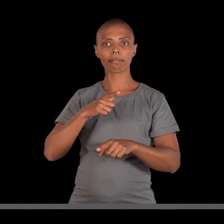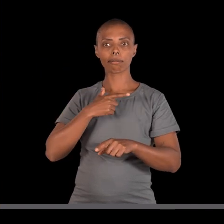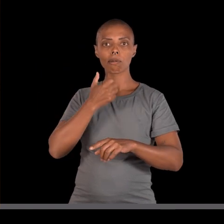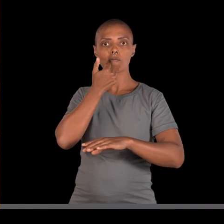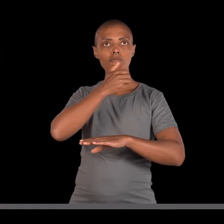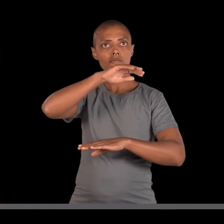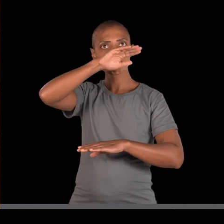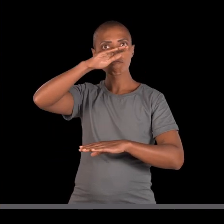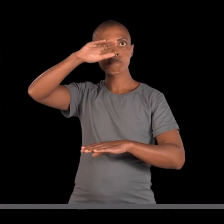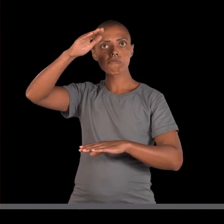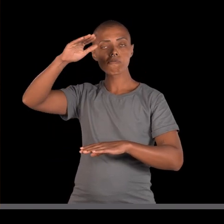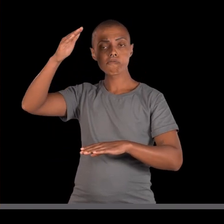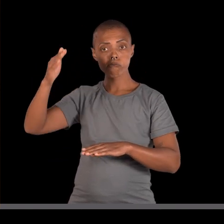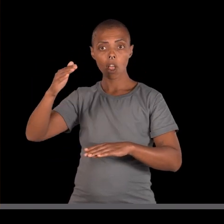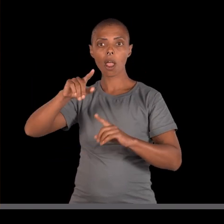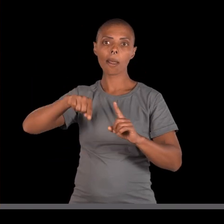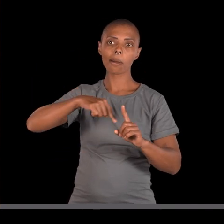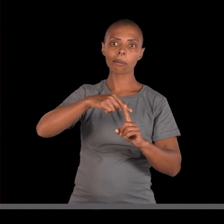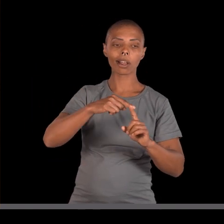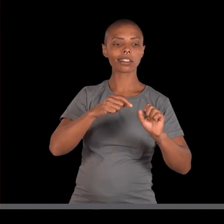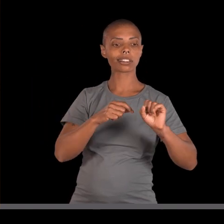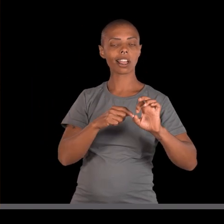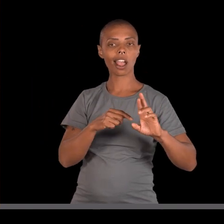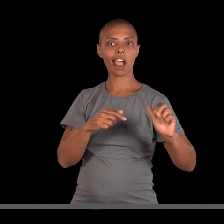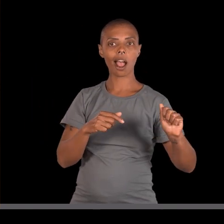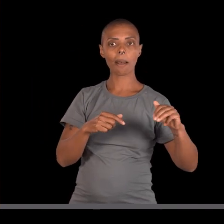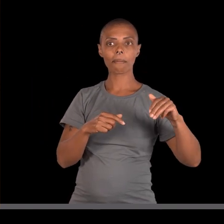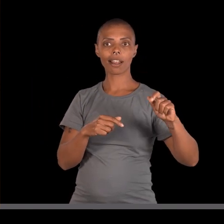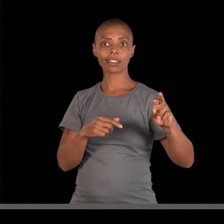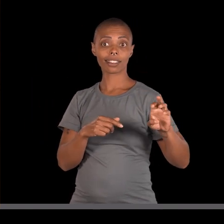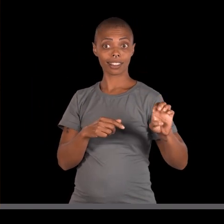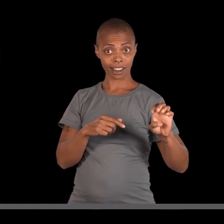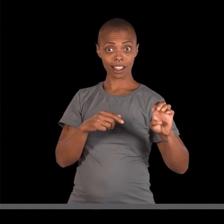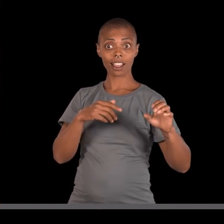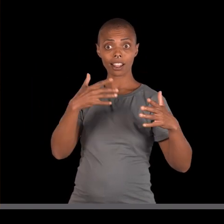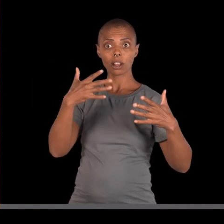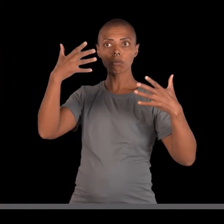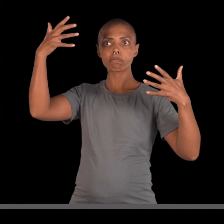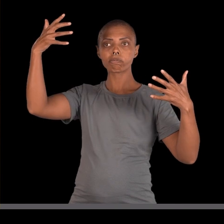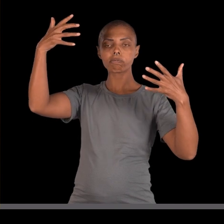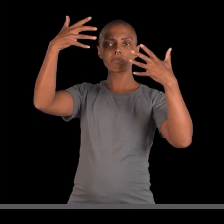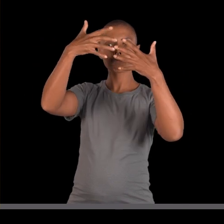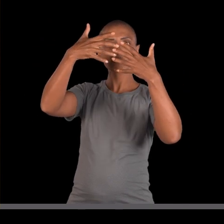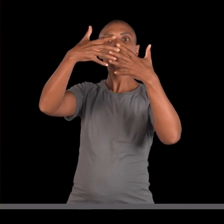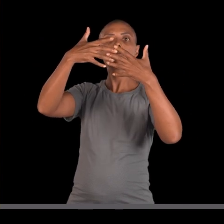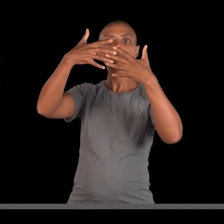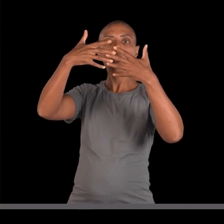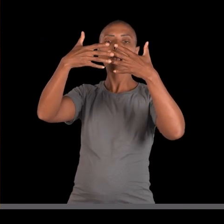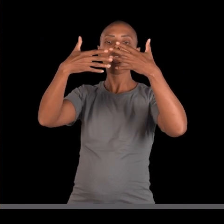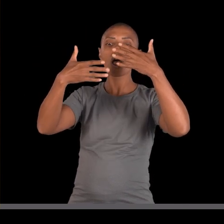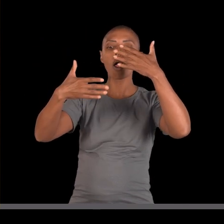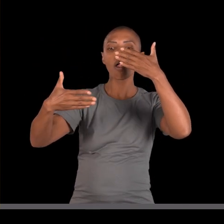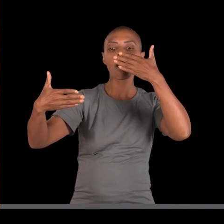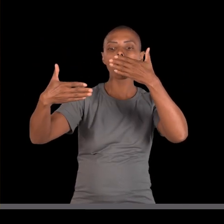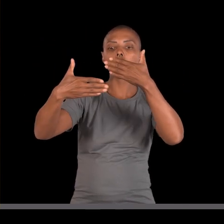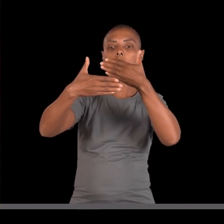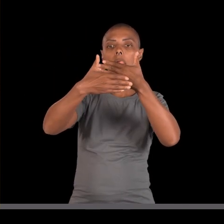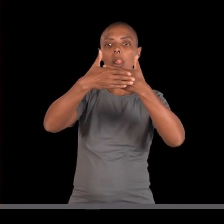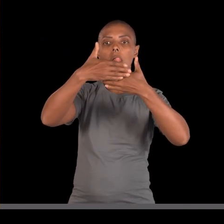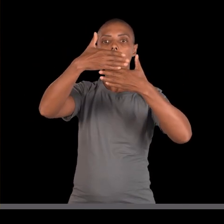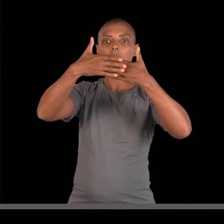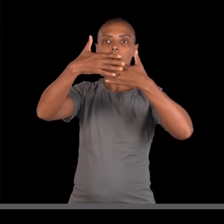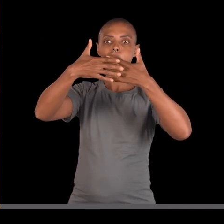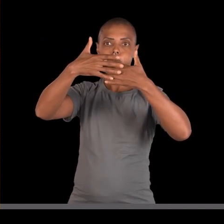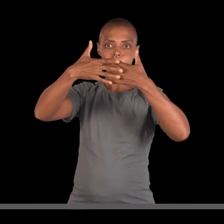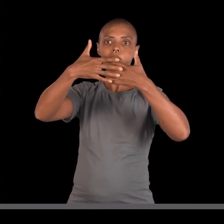norte-americana também acontece a mesma coisa, né? Onde você vai ter as montanhas rochosas e a Serra Madre, oriundos da placa norte-americana com